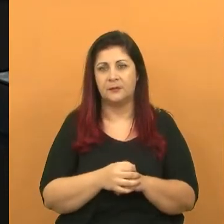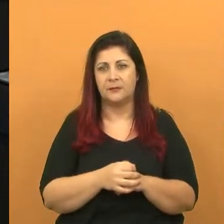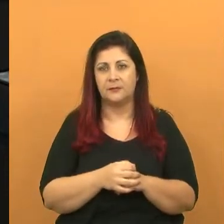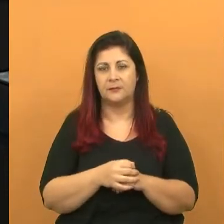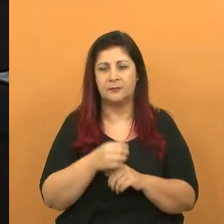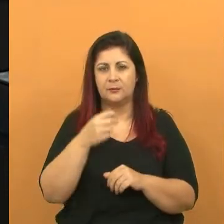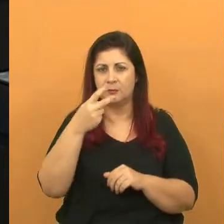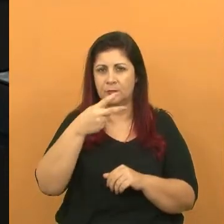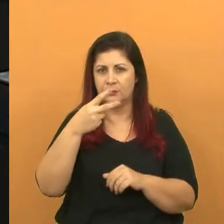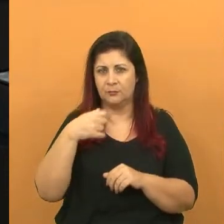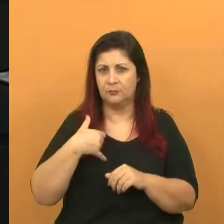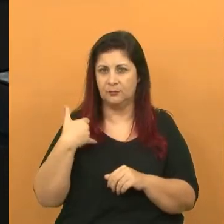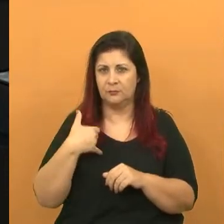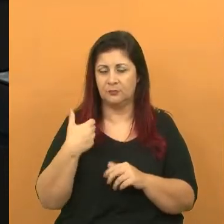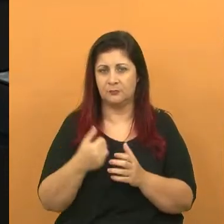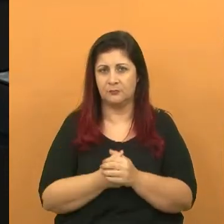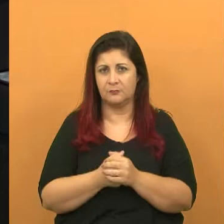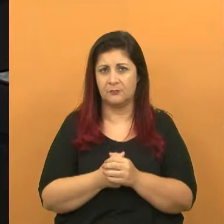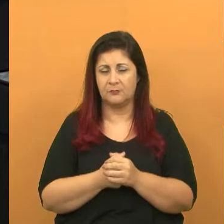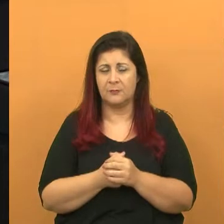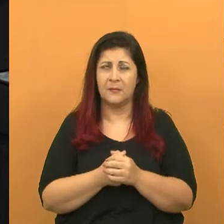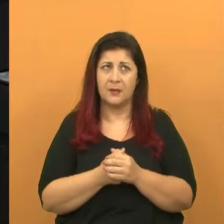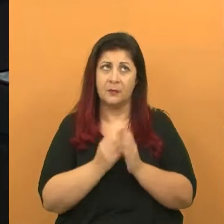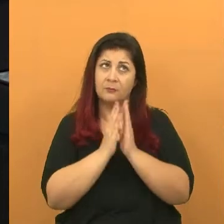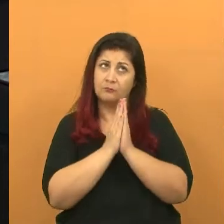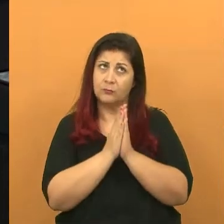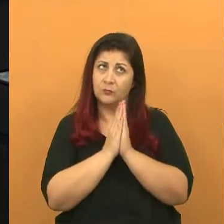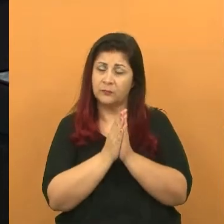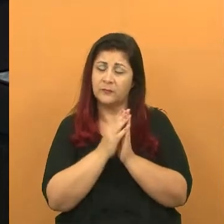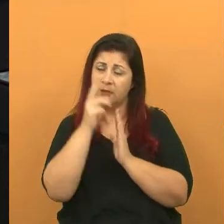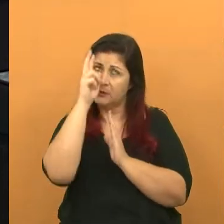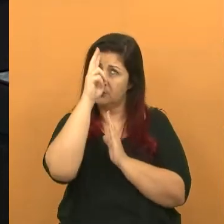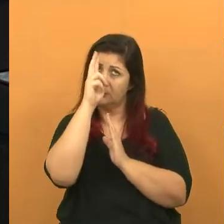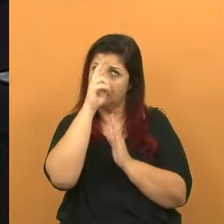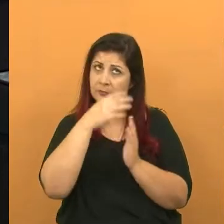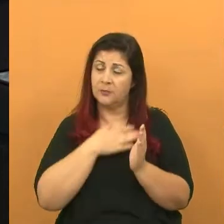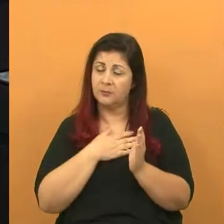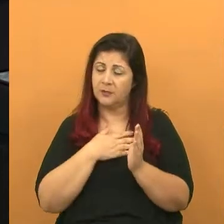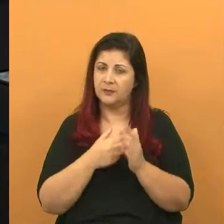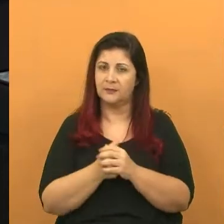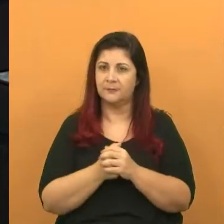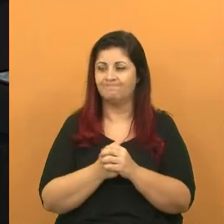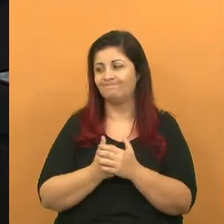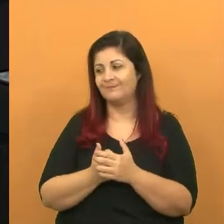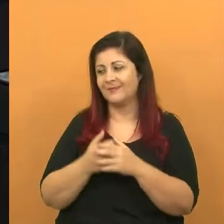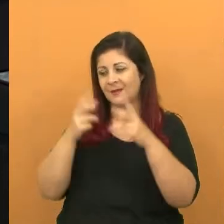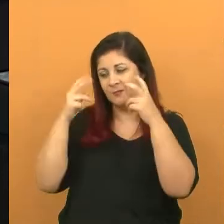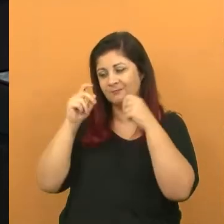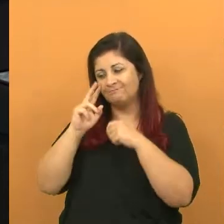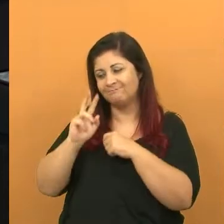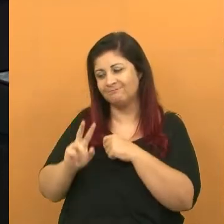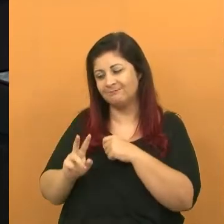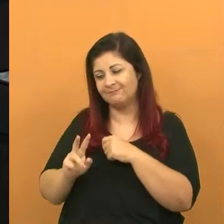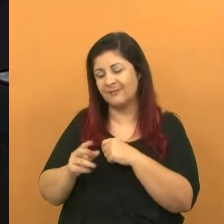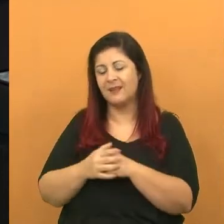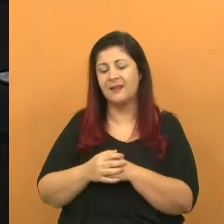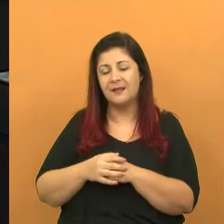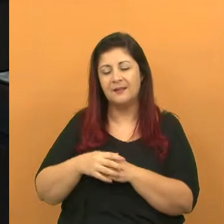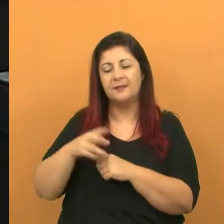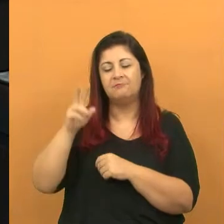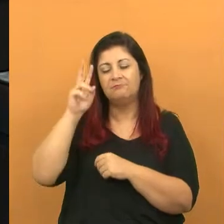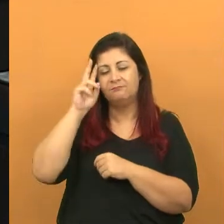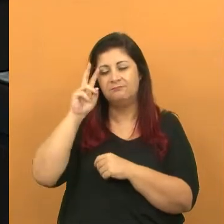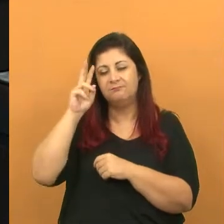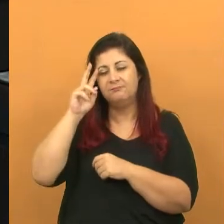ele falou, papai, conta uma história para mim. Então, perceba o seguinte, que eu fui lá atrás, né,